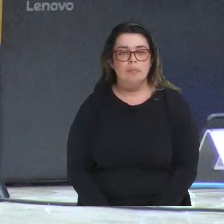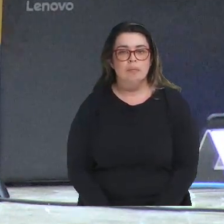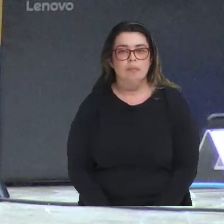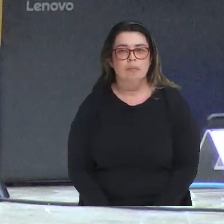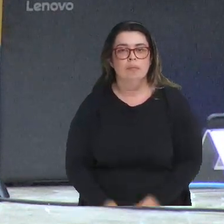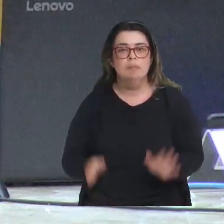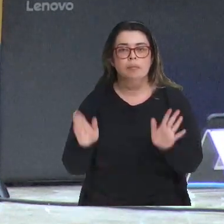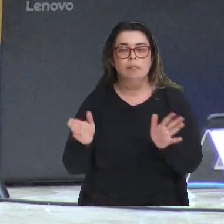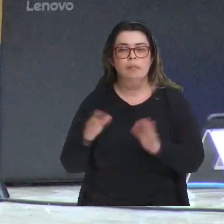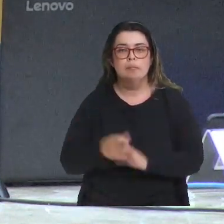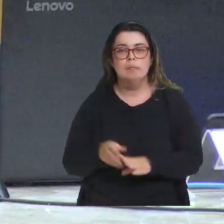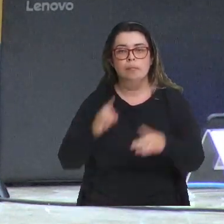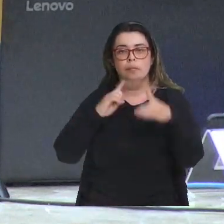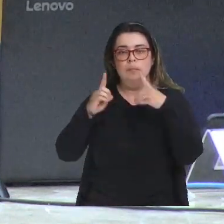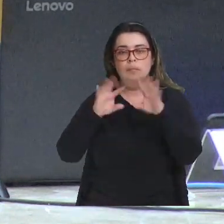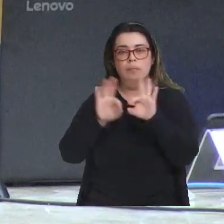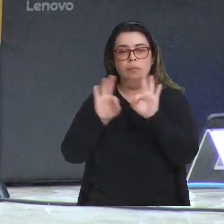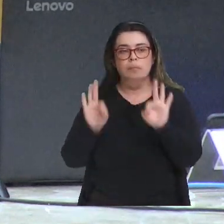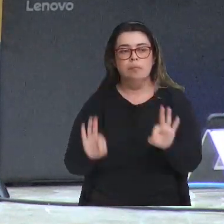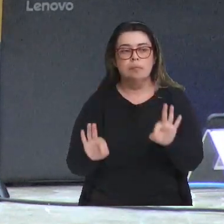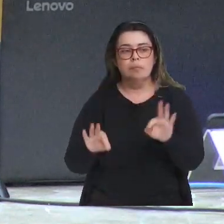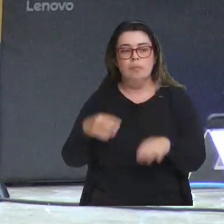Passaremos, então, à discussão do projeto de lei